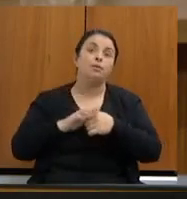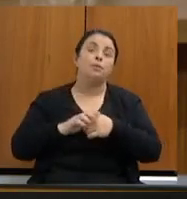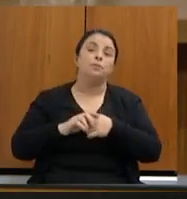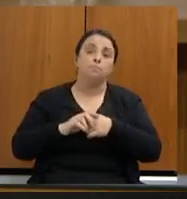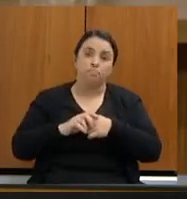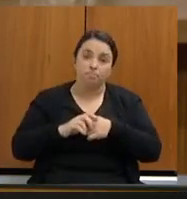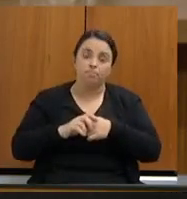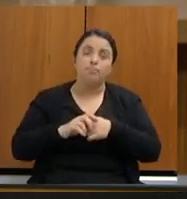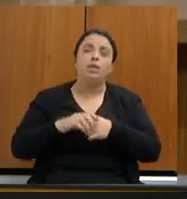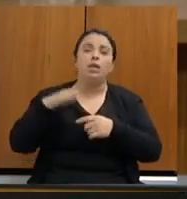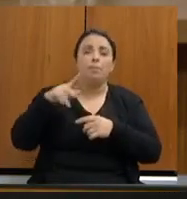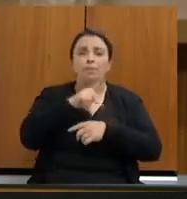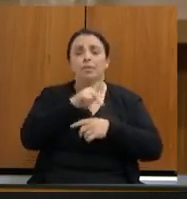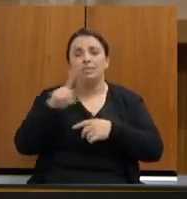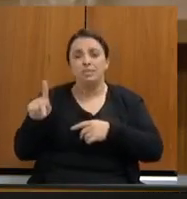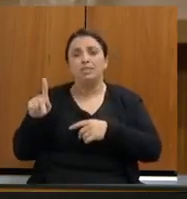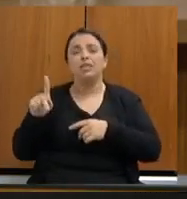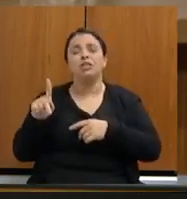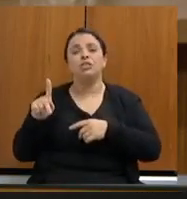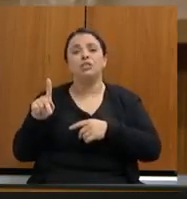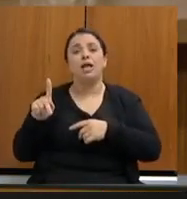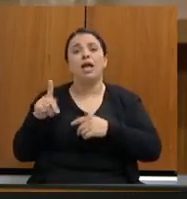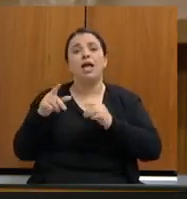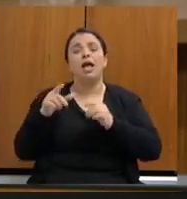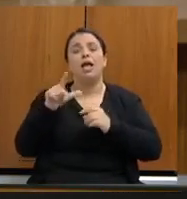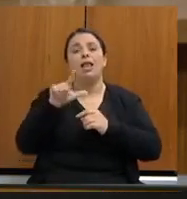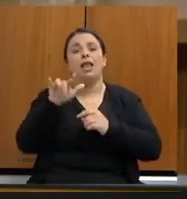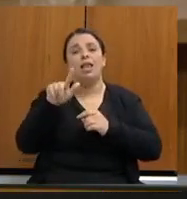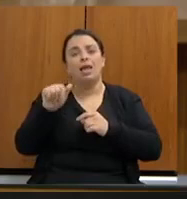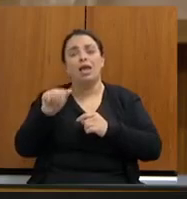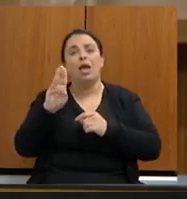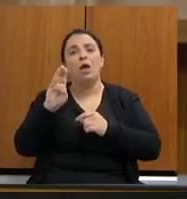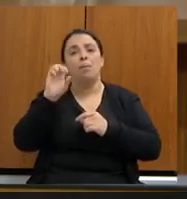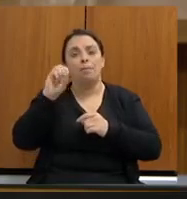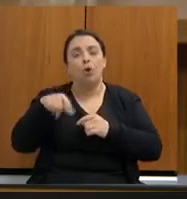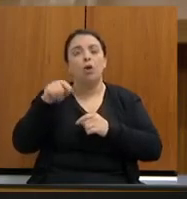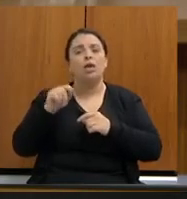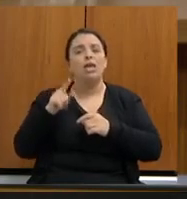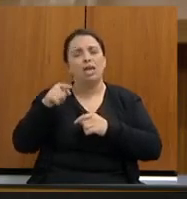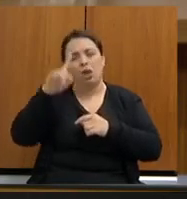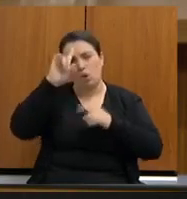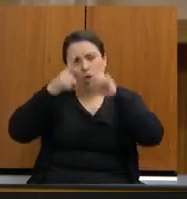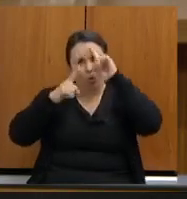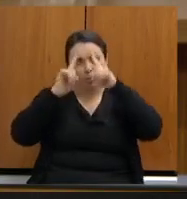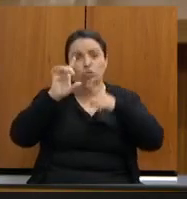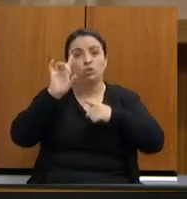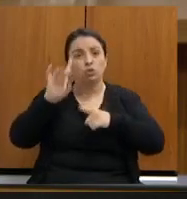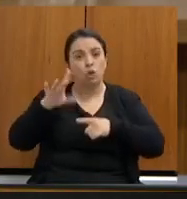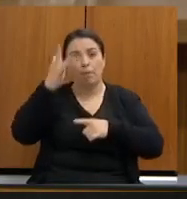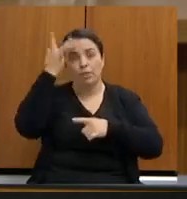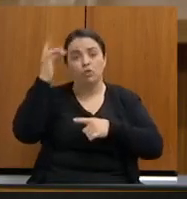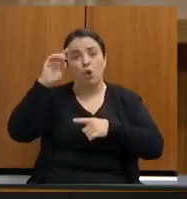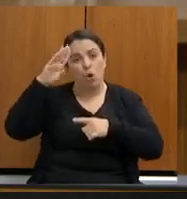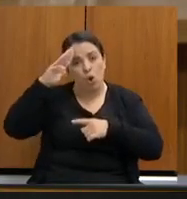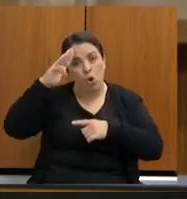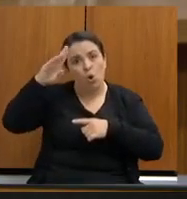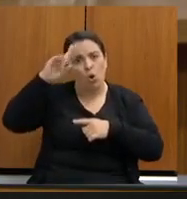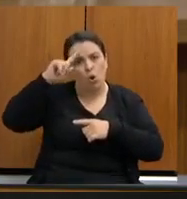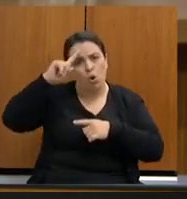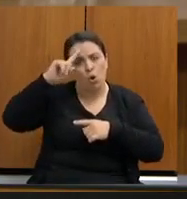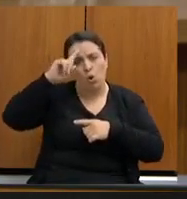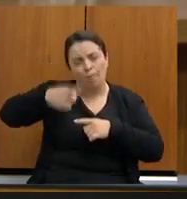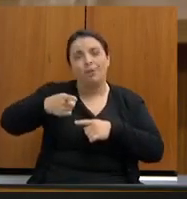bombeiro e presidente da ligabom que congrega apenas os comandantes-gerais de Bombeiros nós fizemos aí e aí a gente